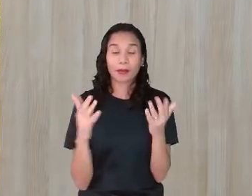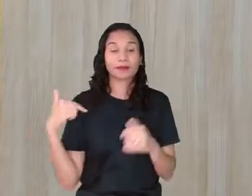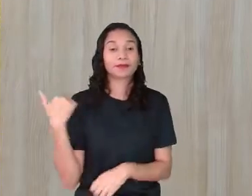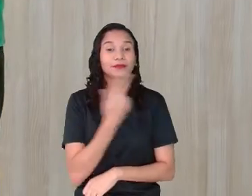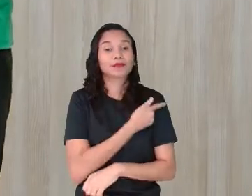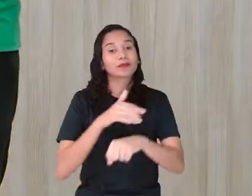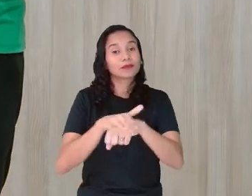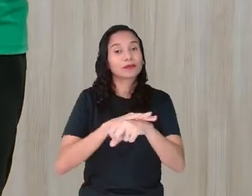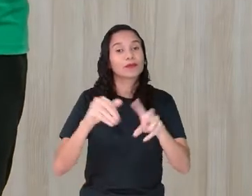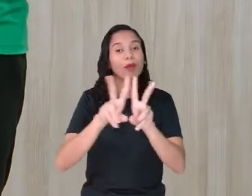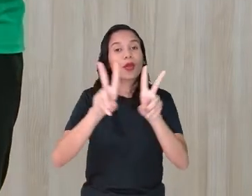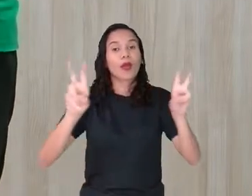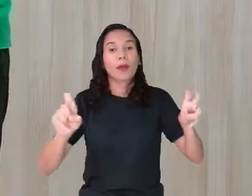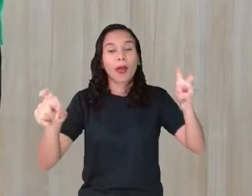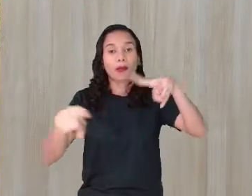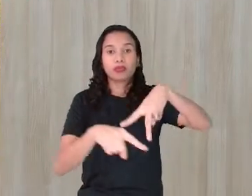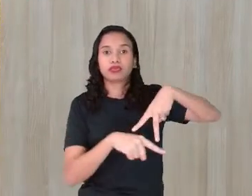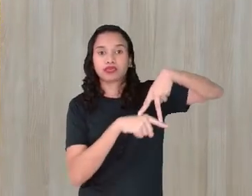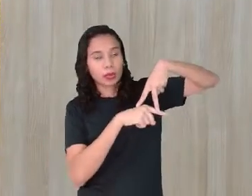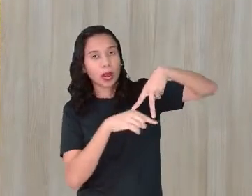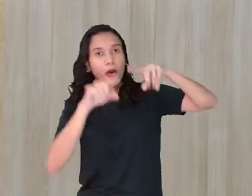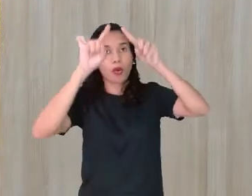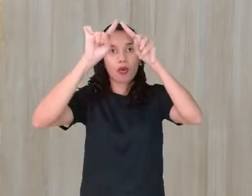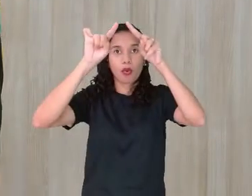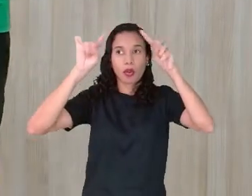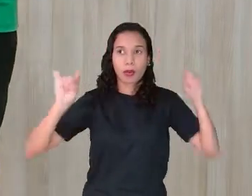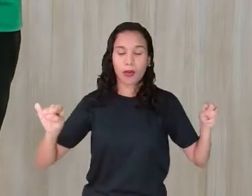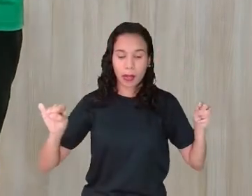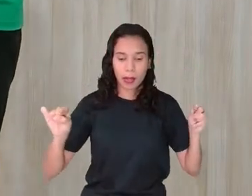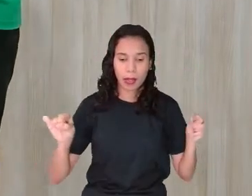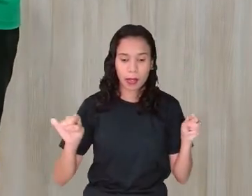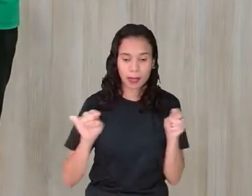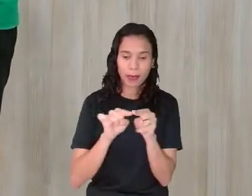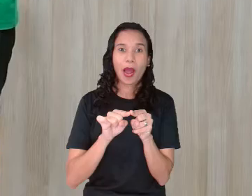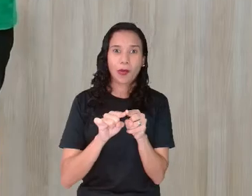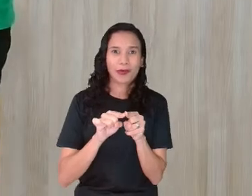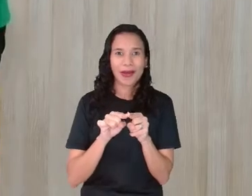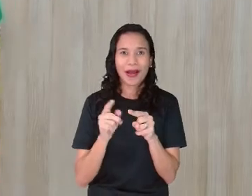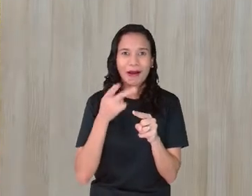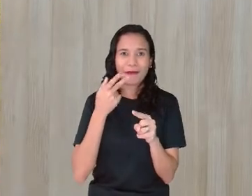dos triângulos, o nome aí já é bem intuitivo, né? A gente estava estudando os